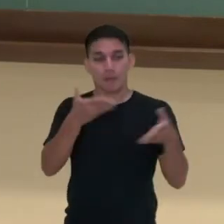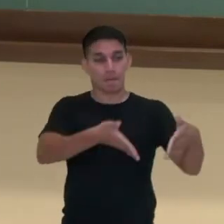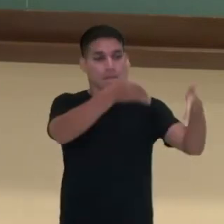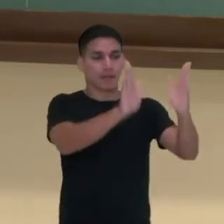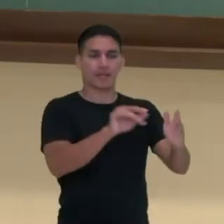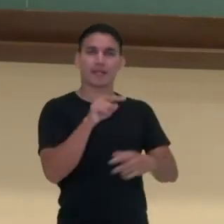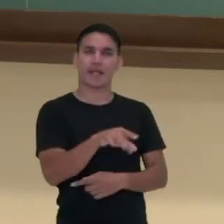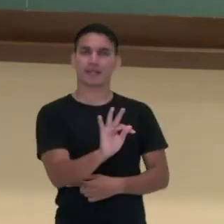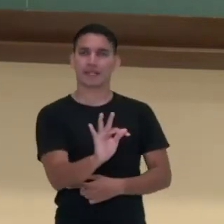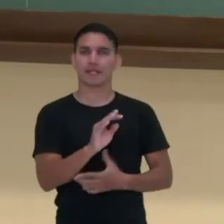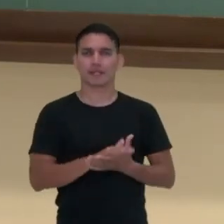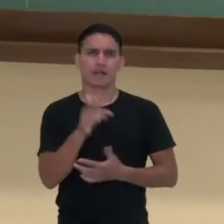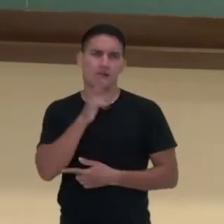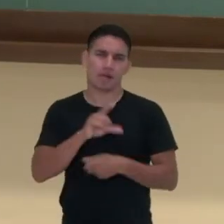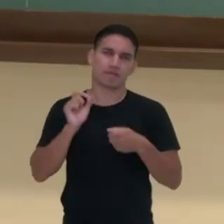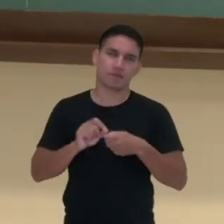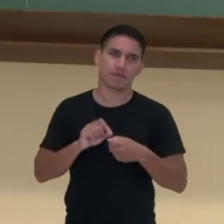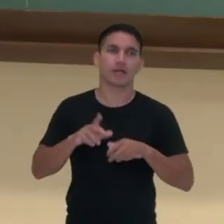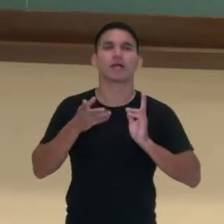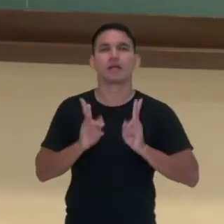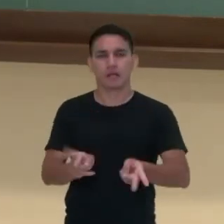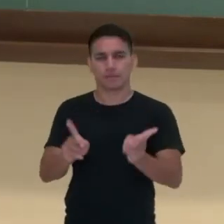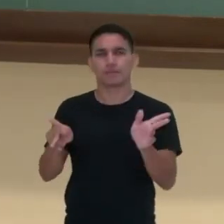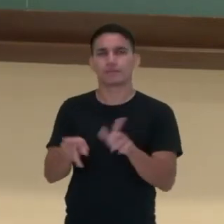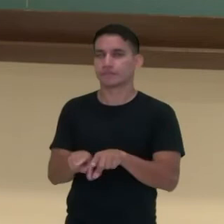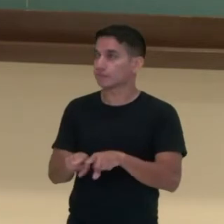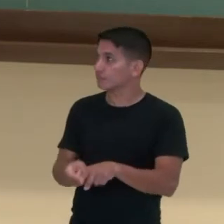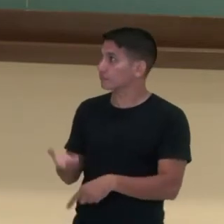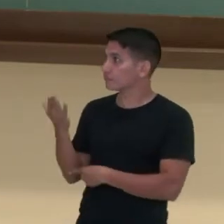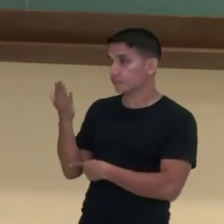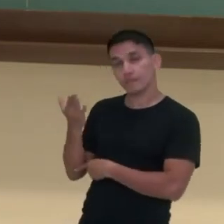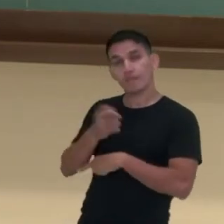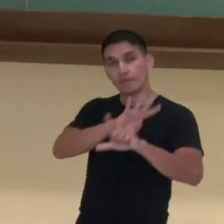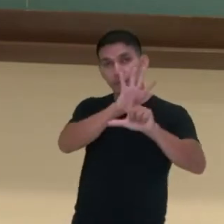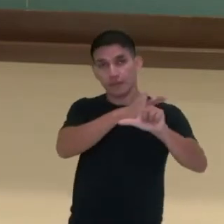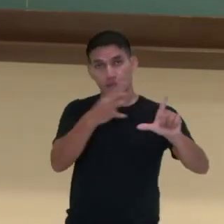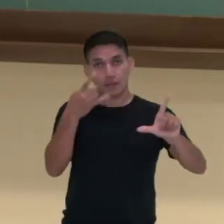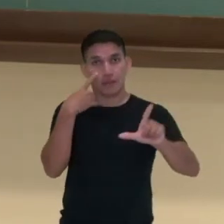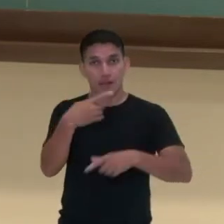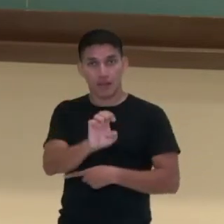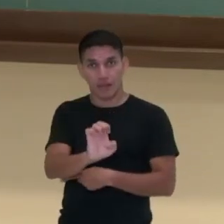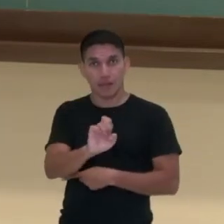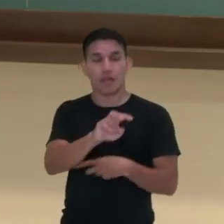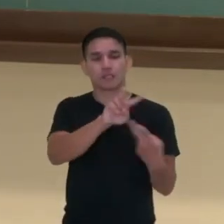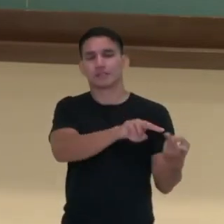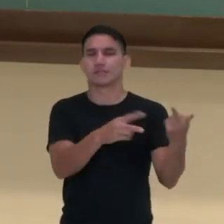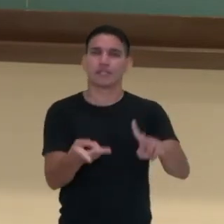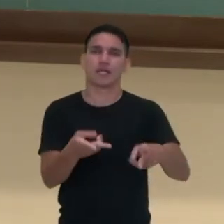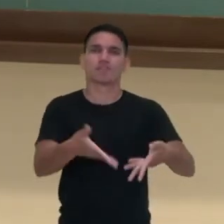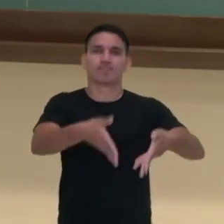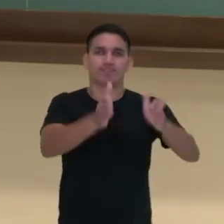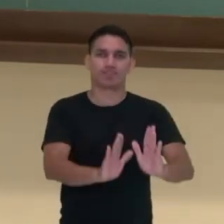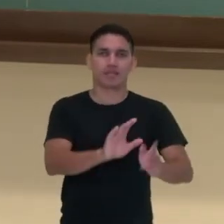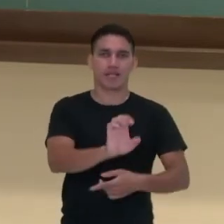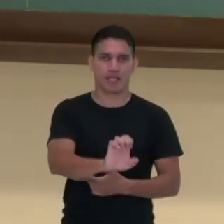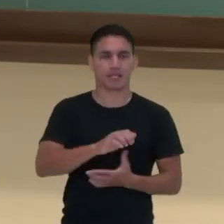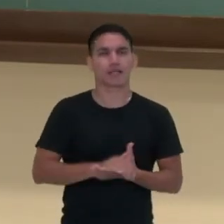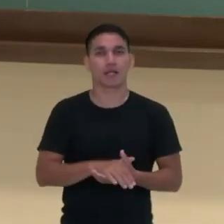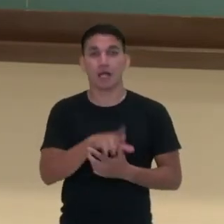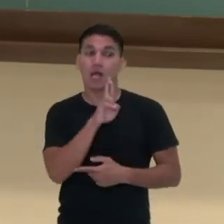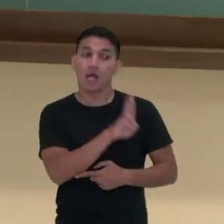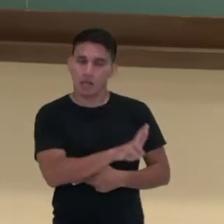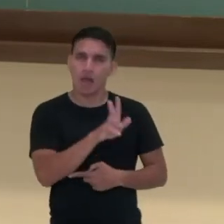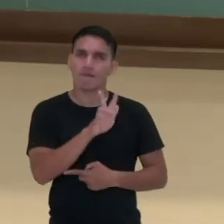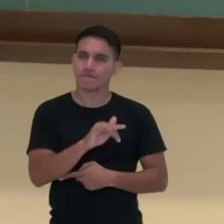vão fazer. Na sequência, faz a mesma coisa, transforma todas essas informações numa matriz, matriz E. E na sequência, você quer